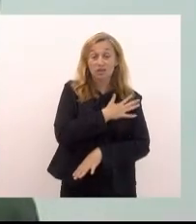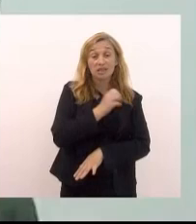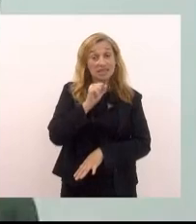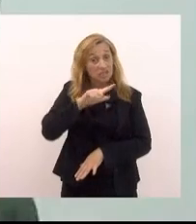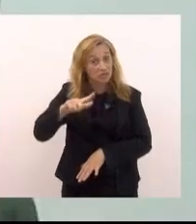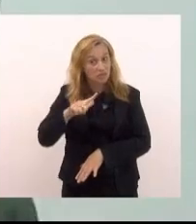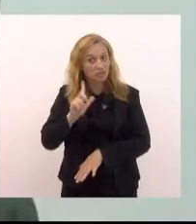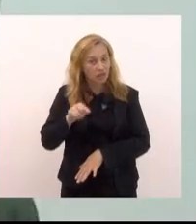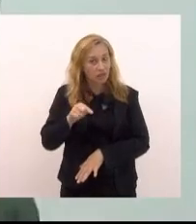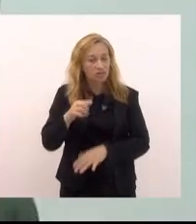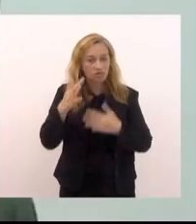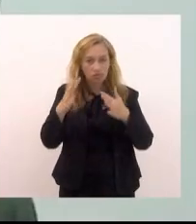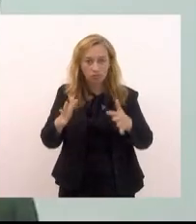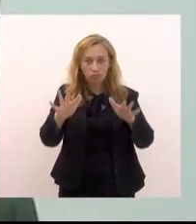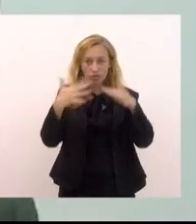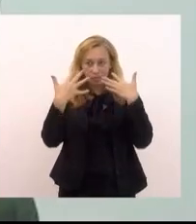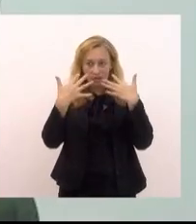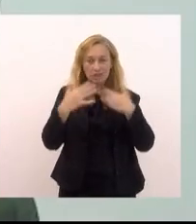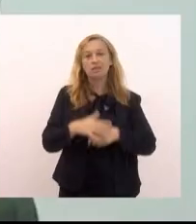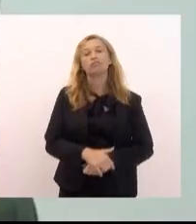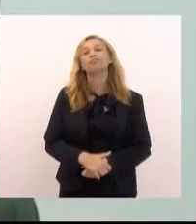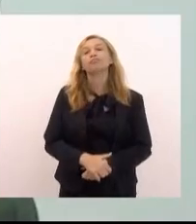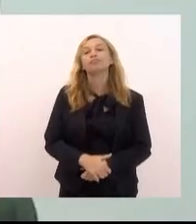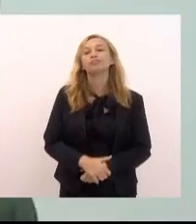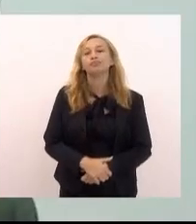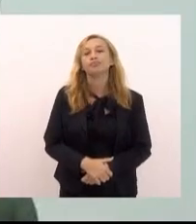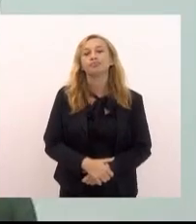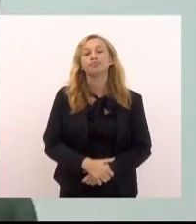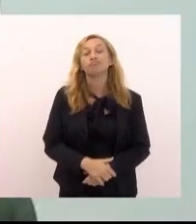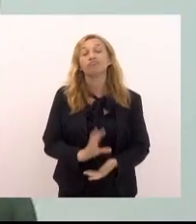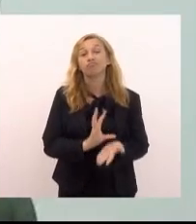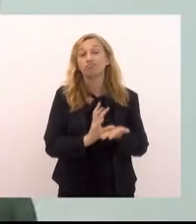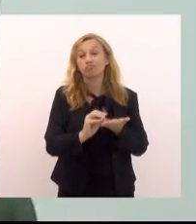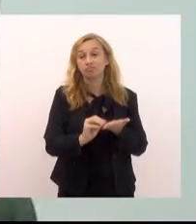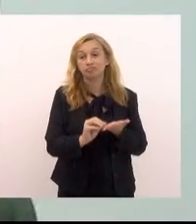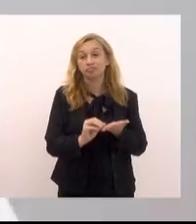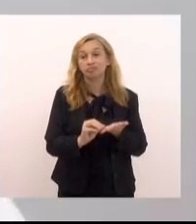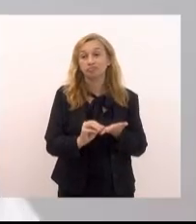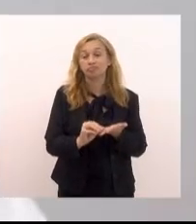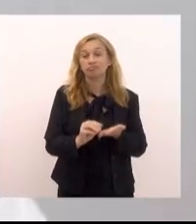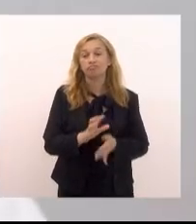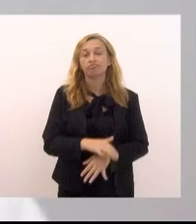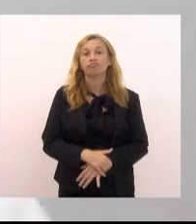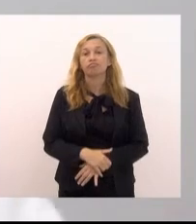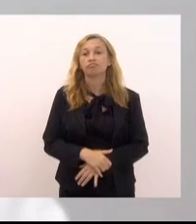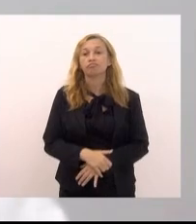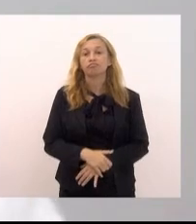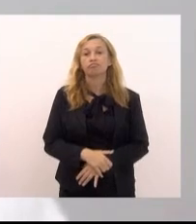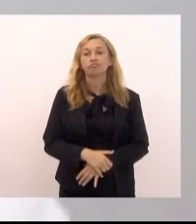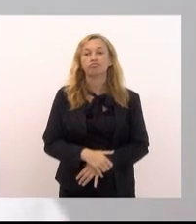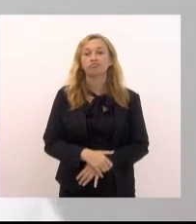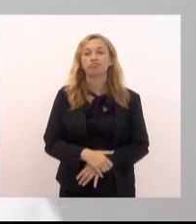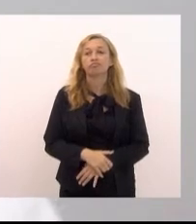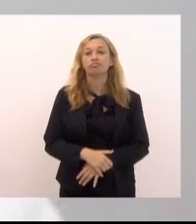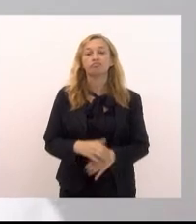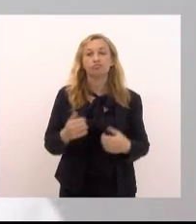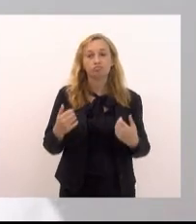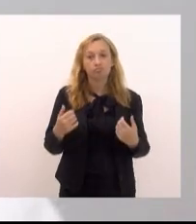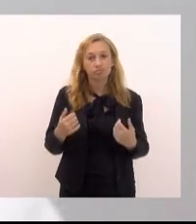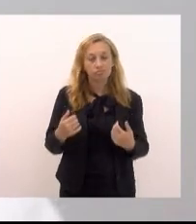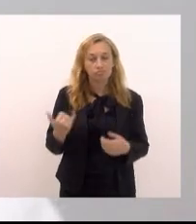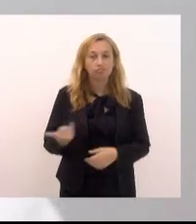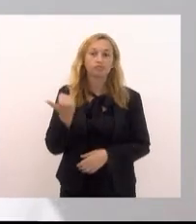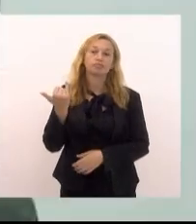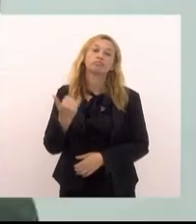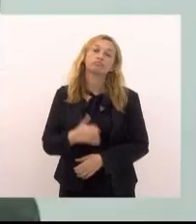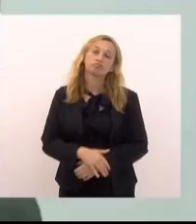Então, estou chamando a atenção que essa é uma pauta absolutamente necessária,